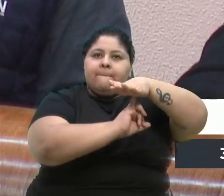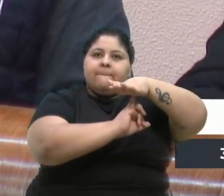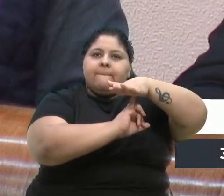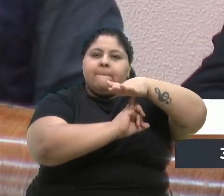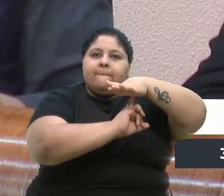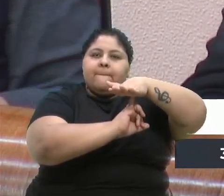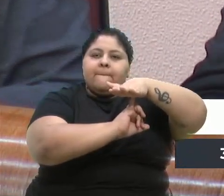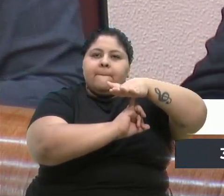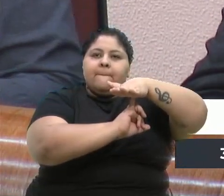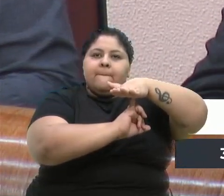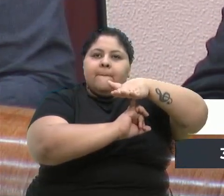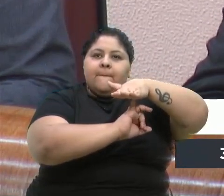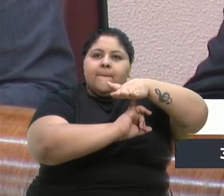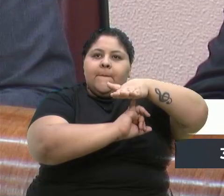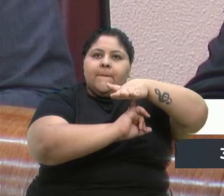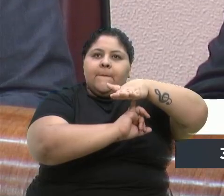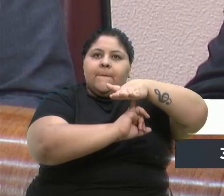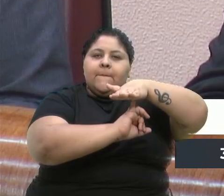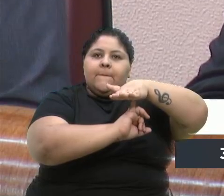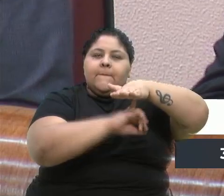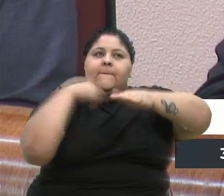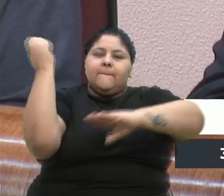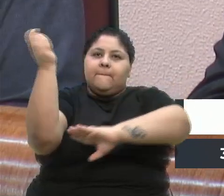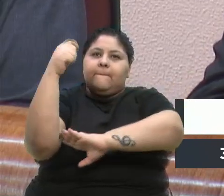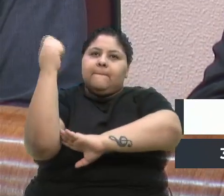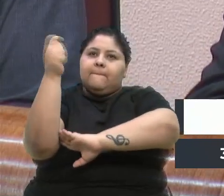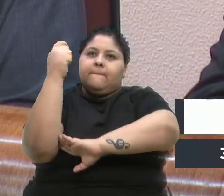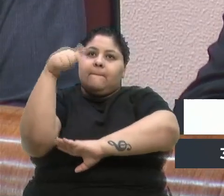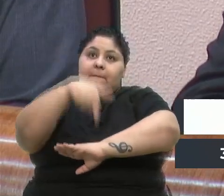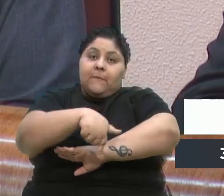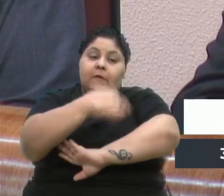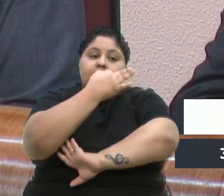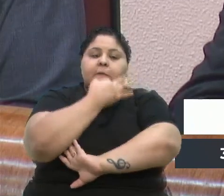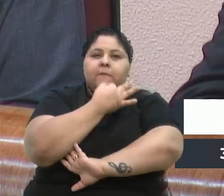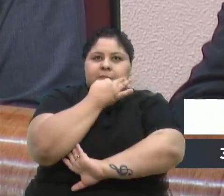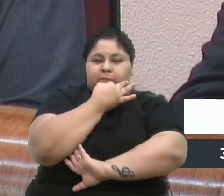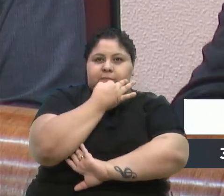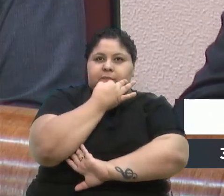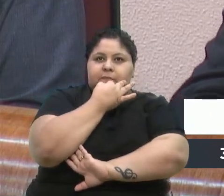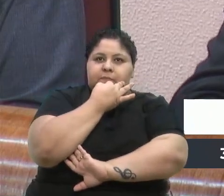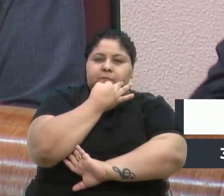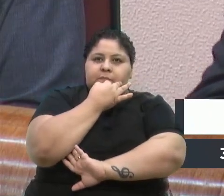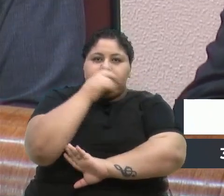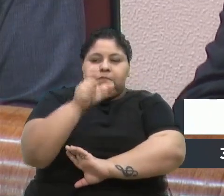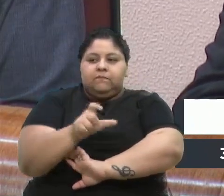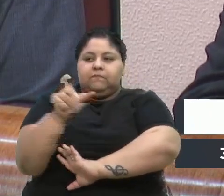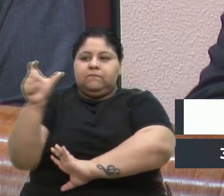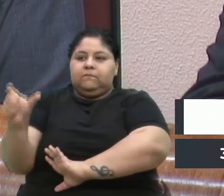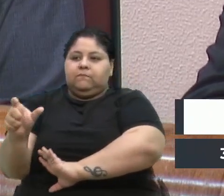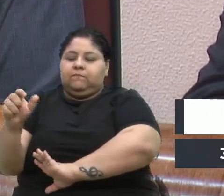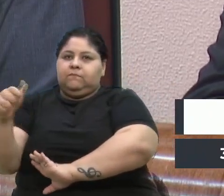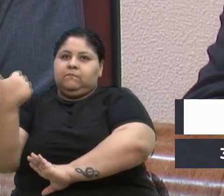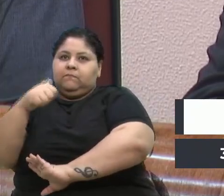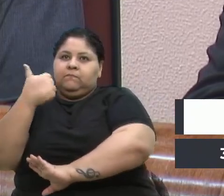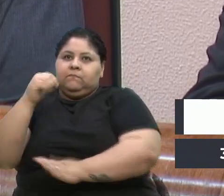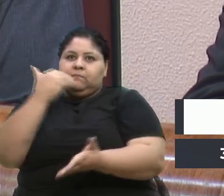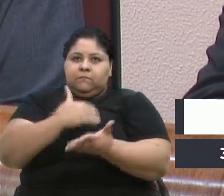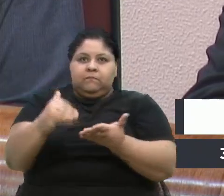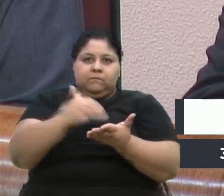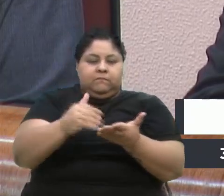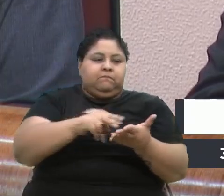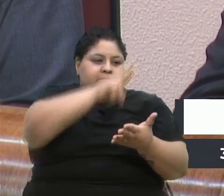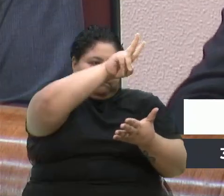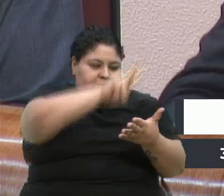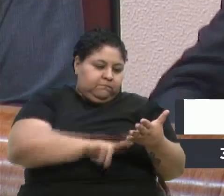Ciência e Tecnologia do Rio Grande do Sul, campus Caxias do Sul. Passo a palavra ao primeiro secretário que faça a leitura do ofício